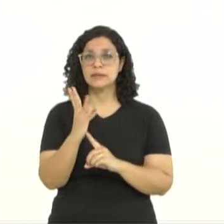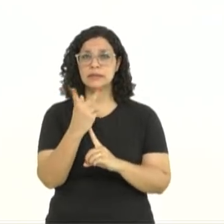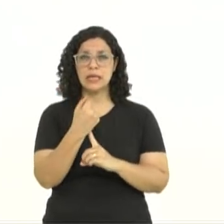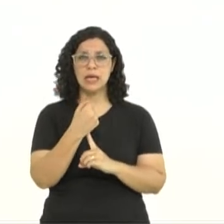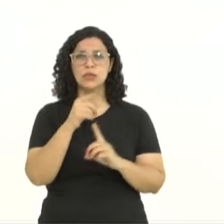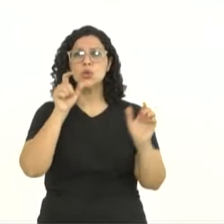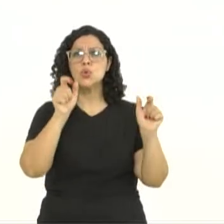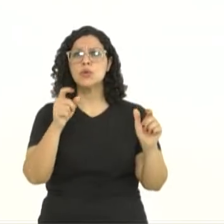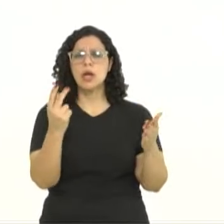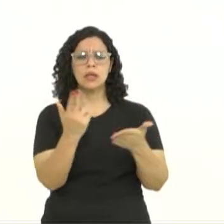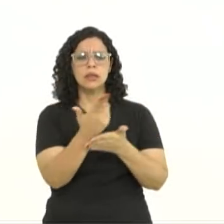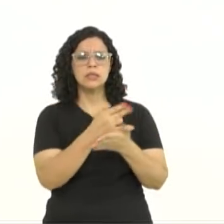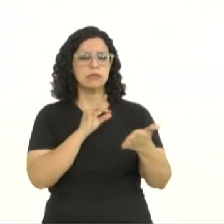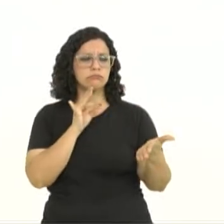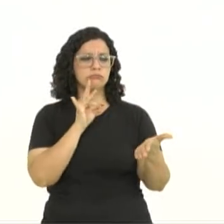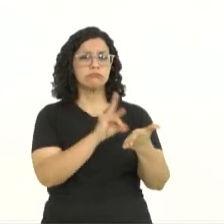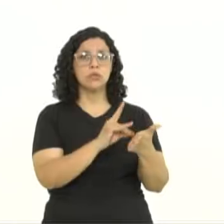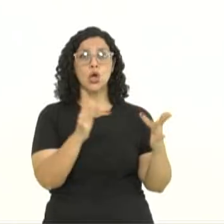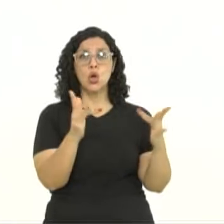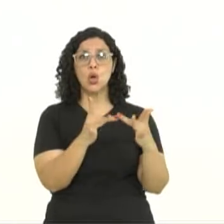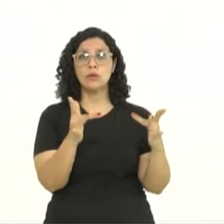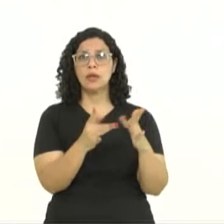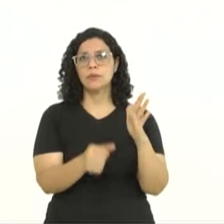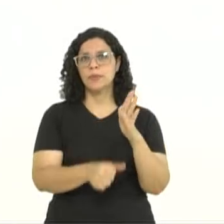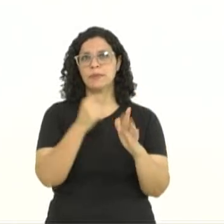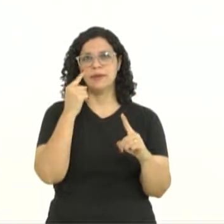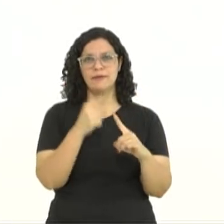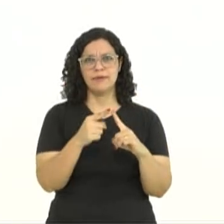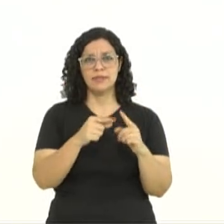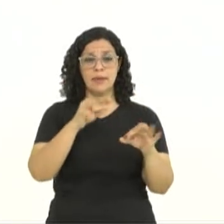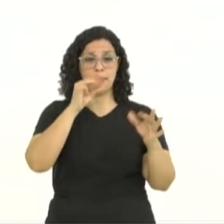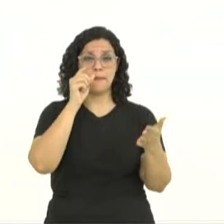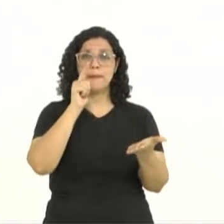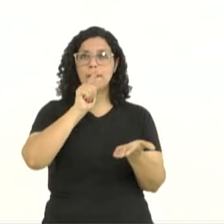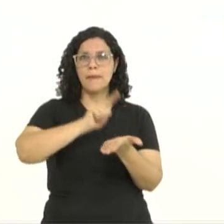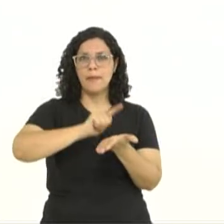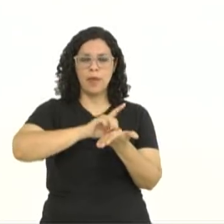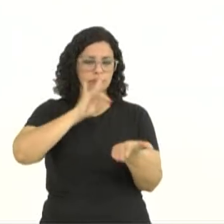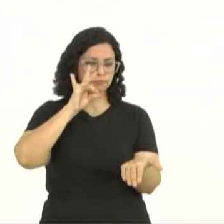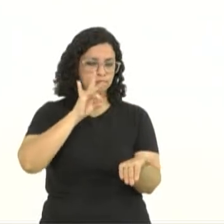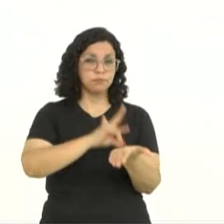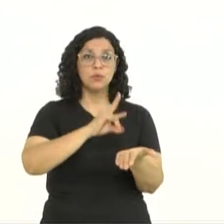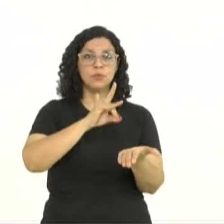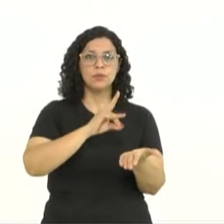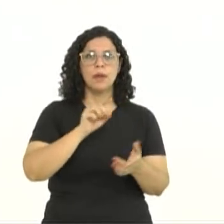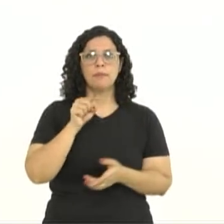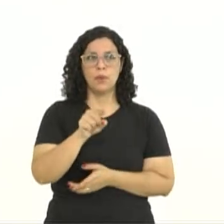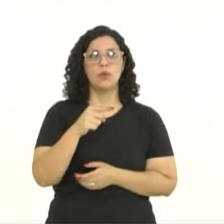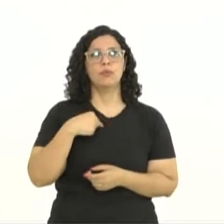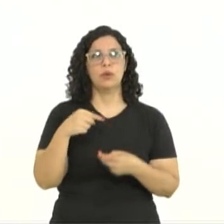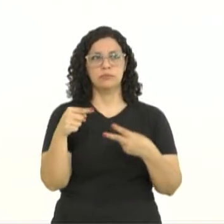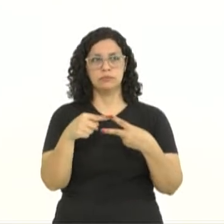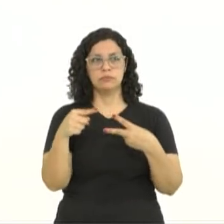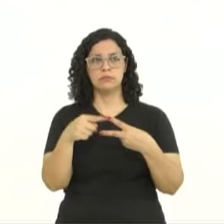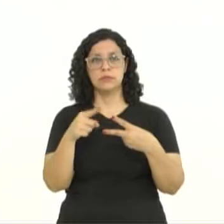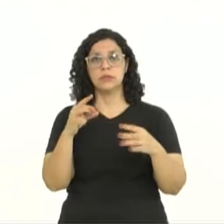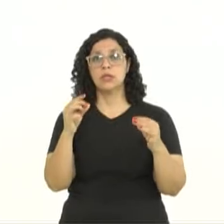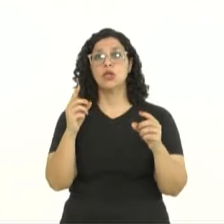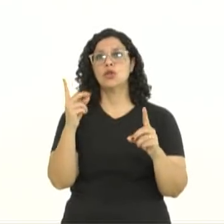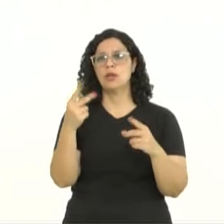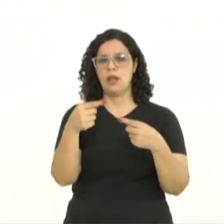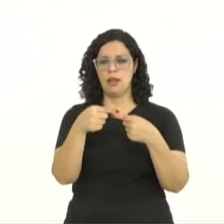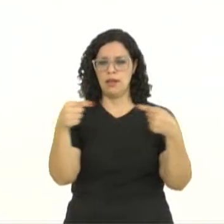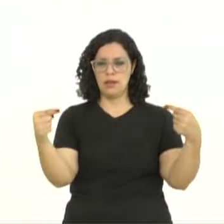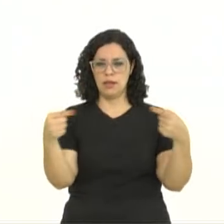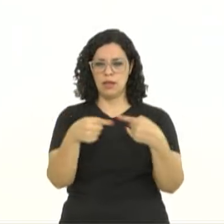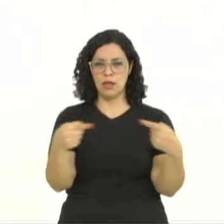ataque de qualquer instrumento gráfico no primeiro contato. Então, o que eu falei? Tocou no papel é ponto. E ele pode ser 3 coisas diferentes. Pode ser o encontro de 2 linhas,